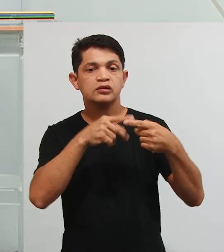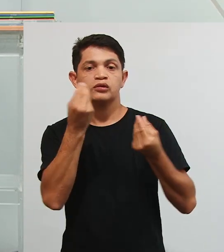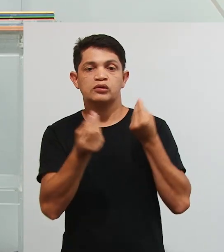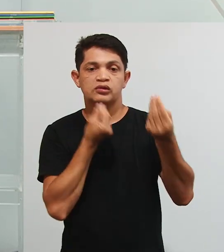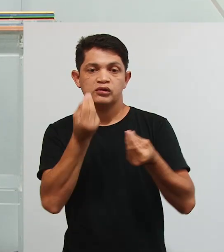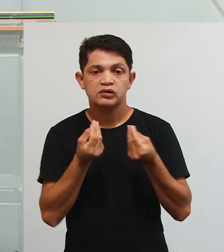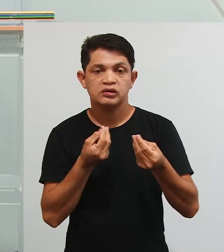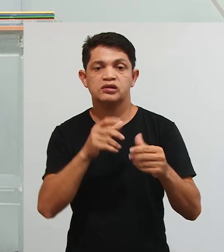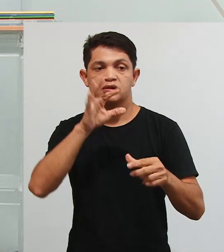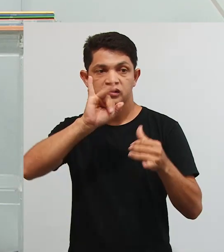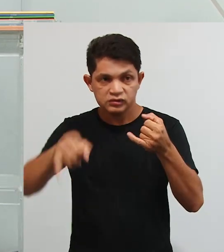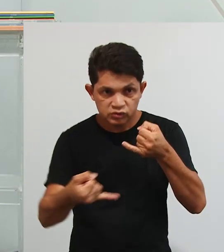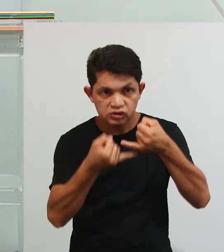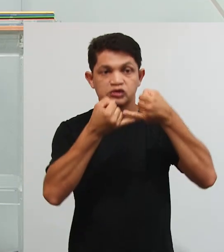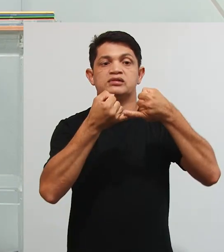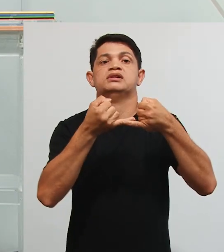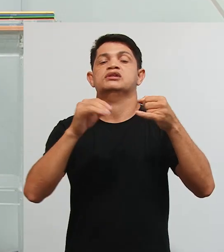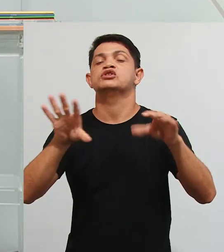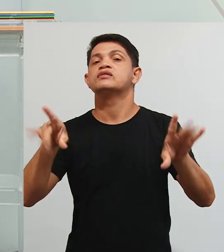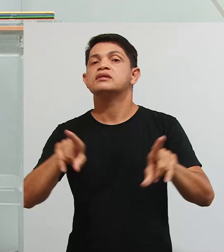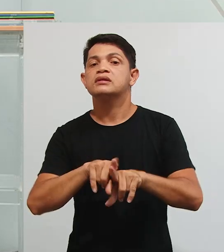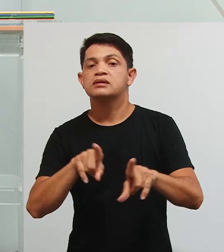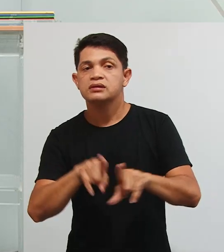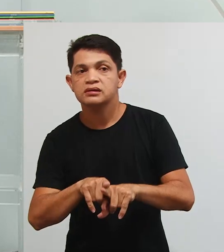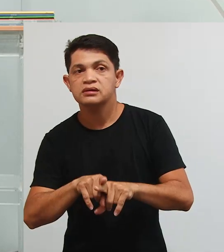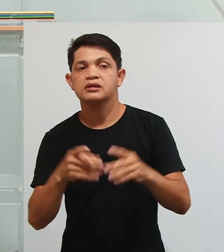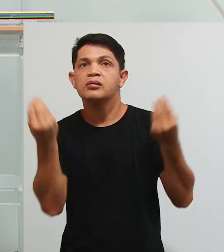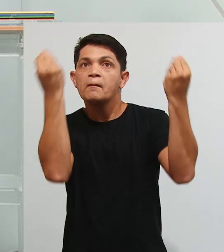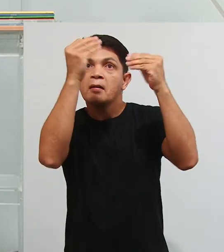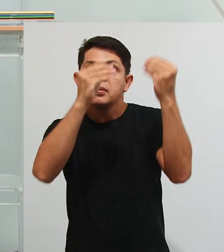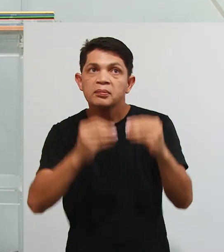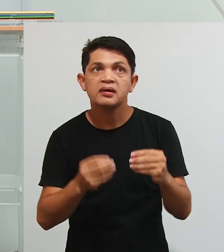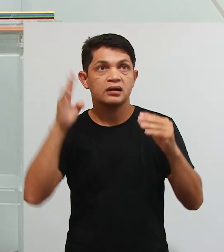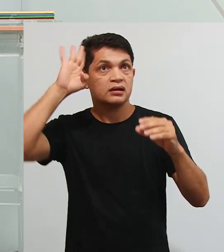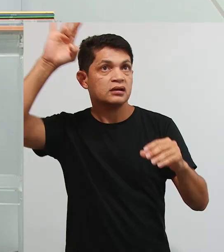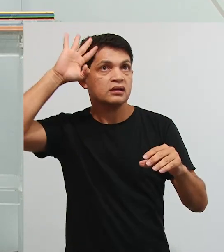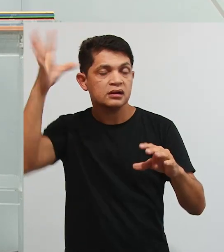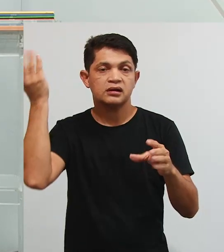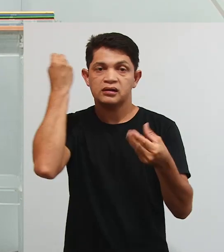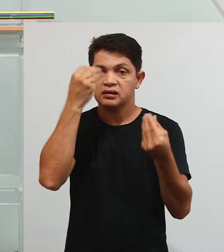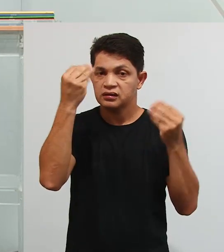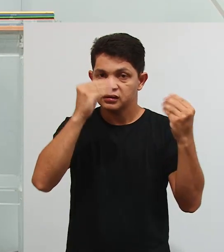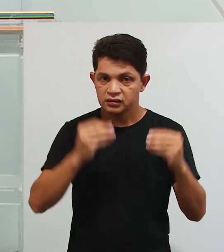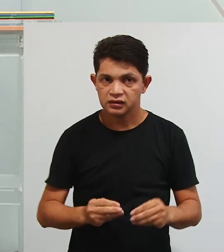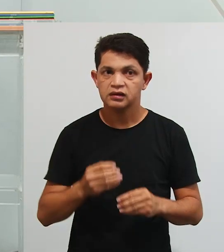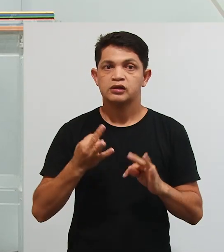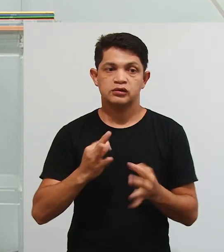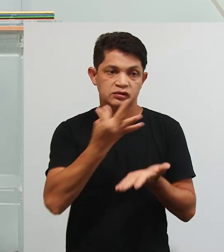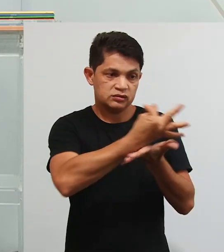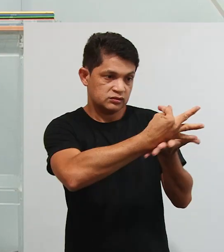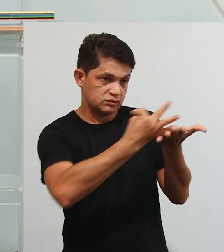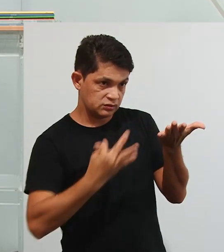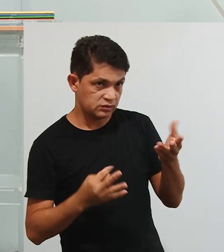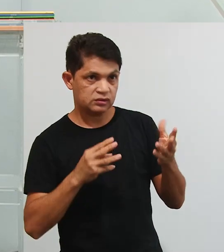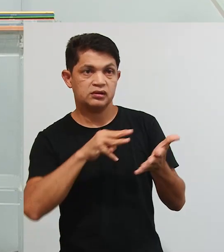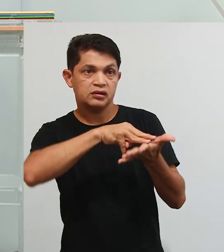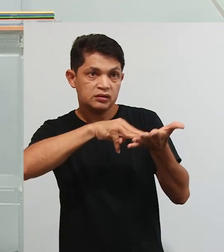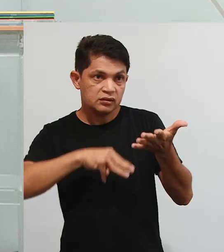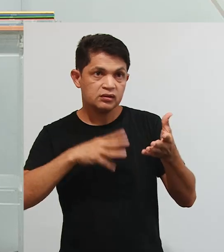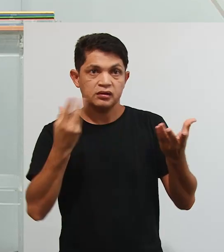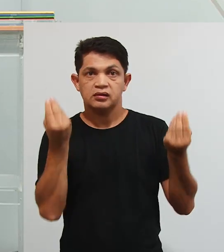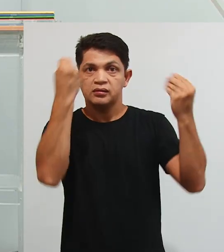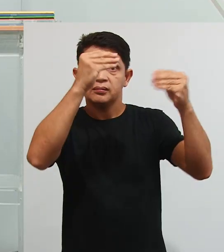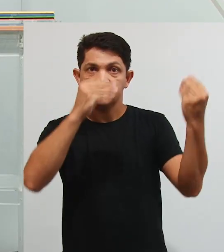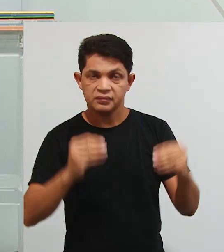objetivos, a sua justificativa, a sua fundamentação teórica e a sua metodologia. E a partir daí